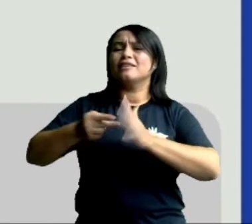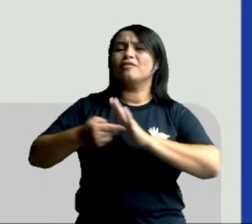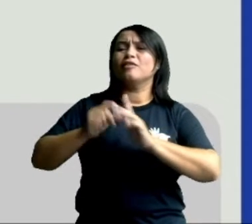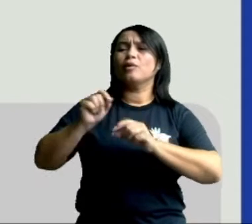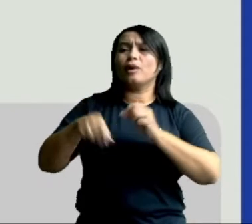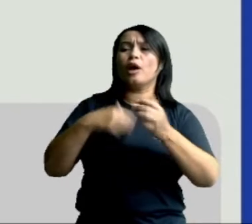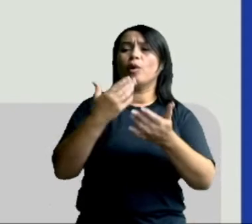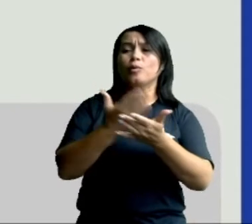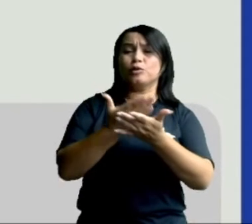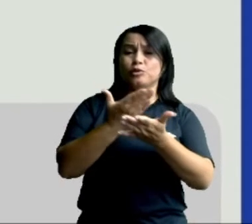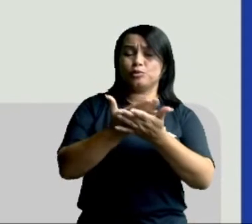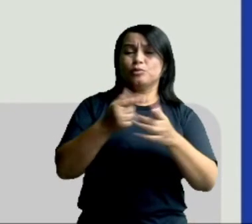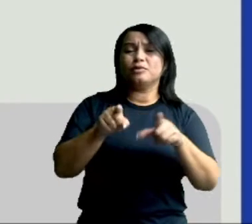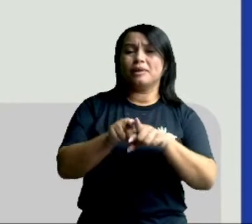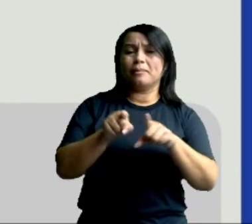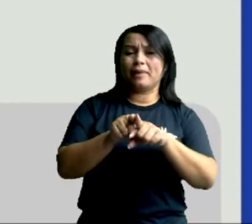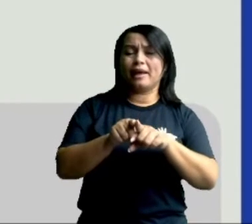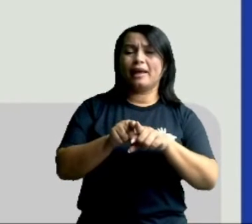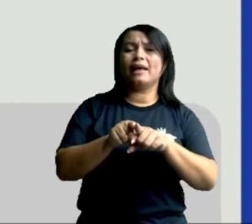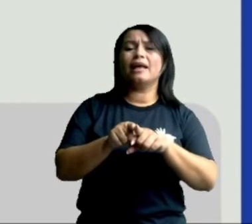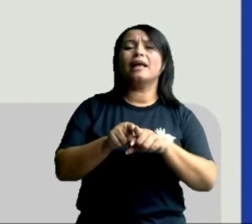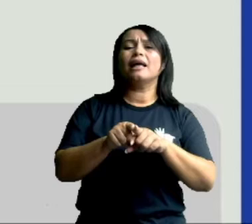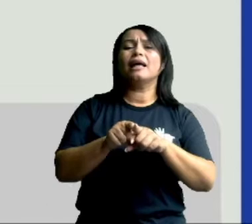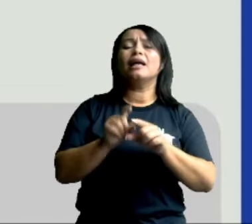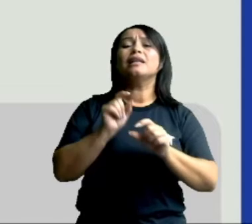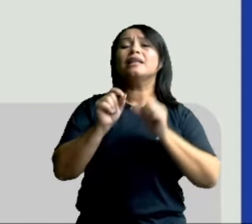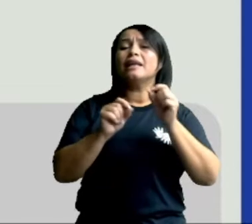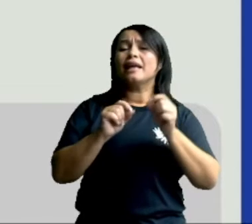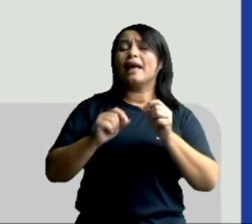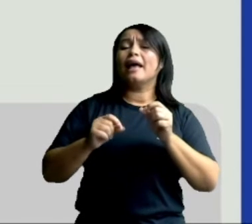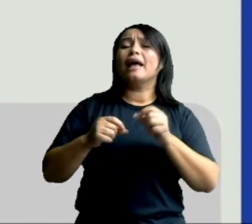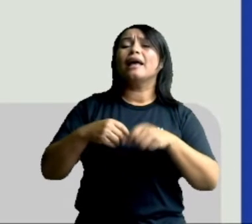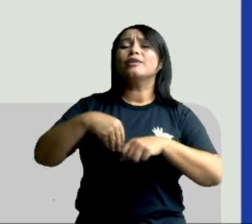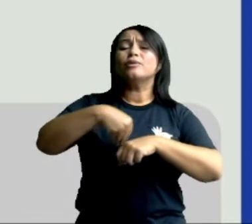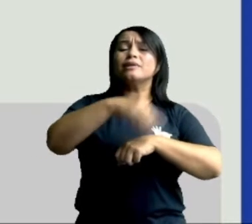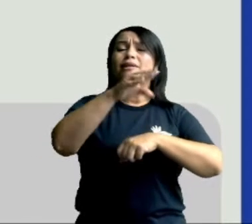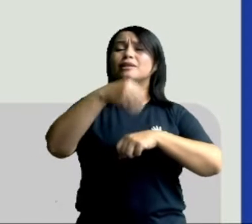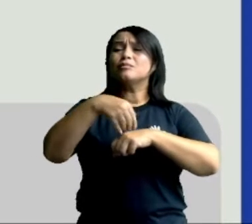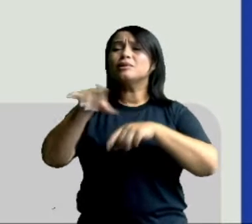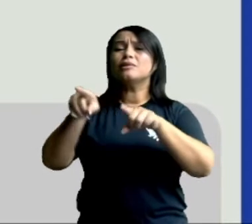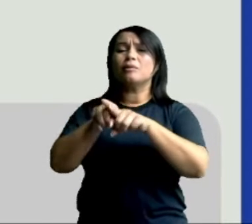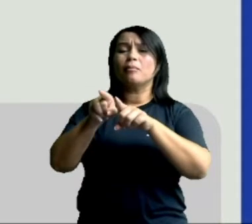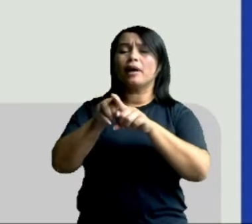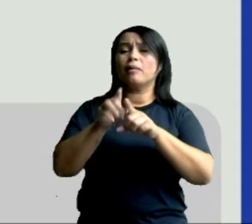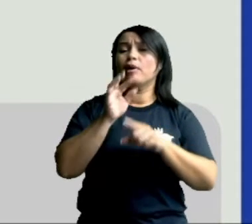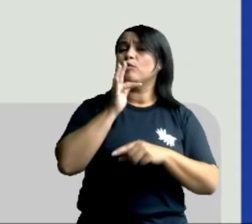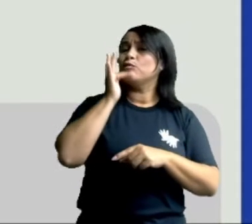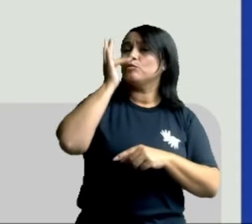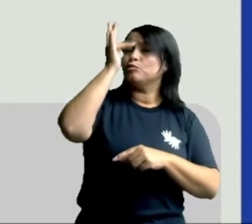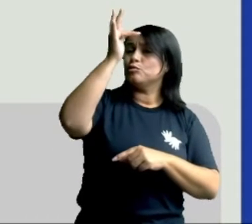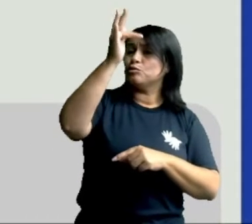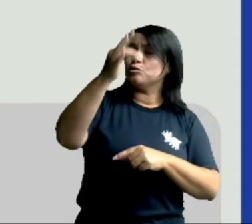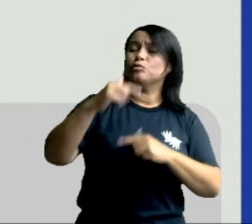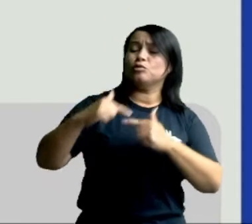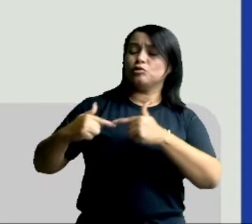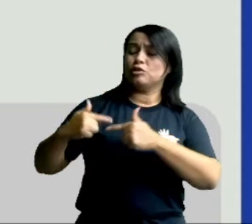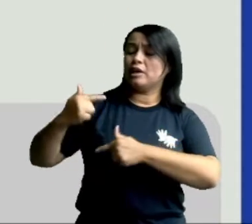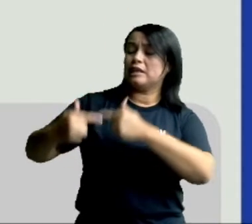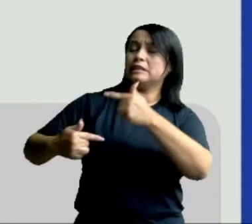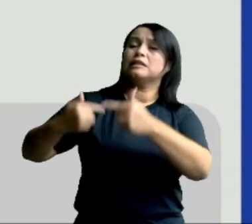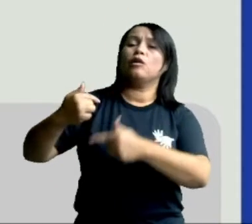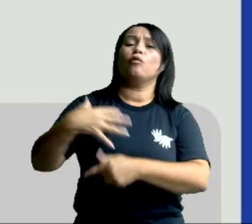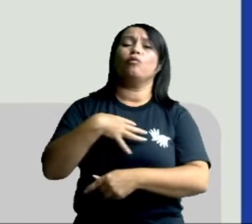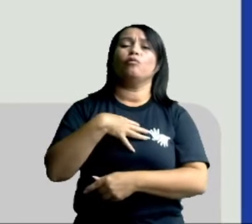dos genes e sua transmissão para as gerações futuras, tá certo? Portanto, toda a informação